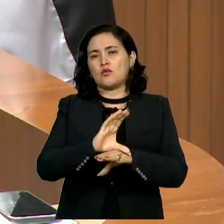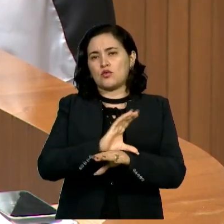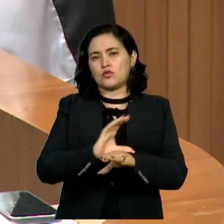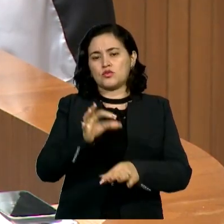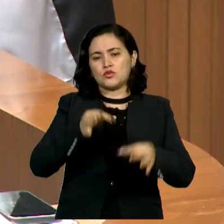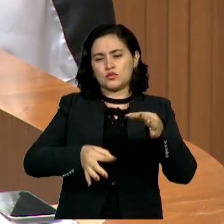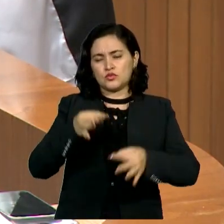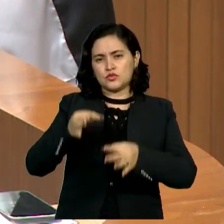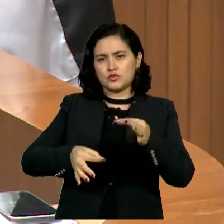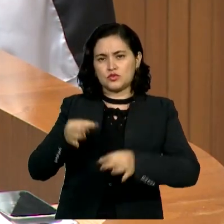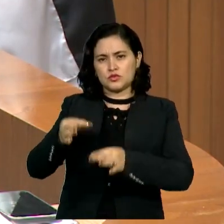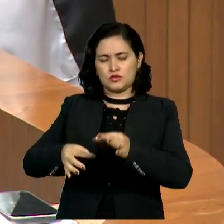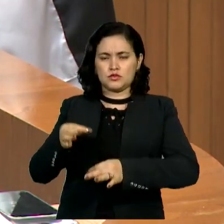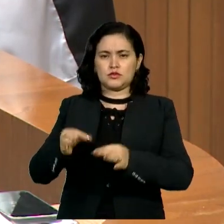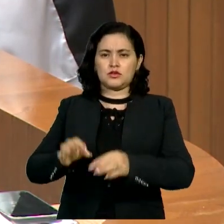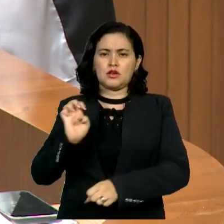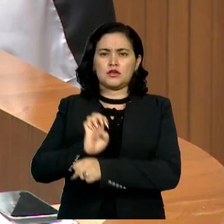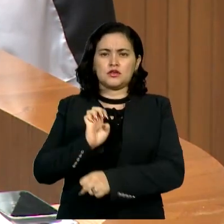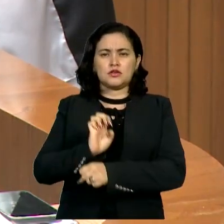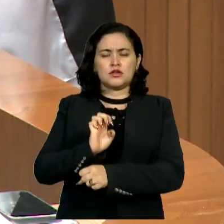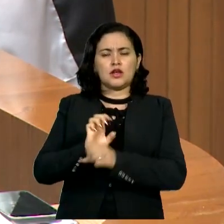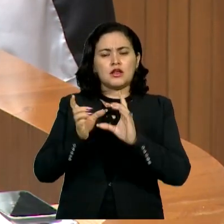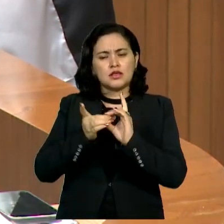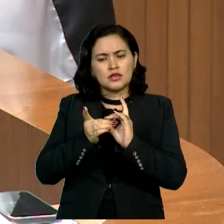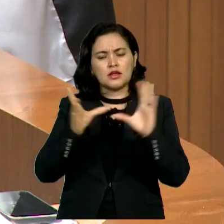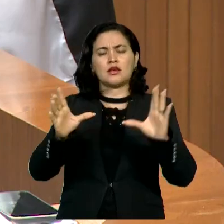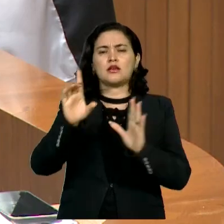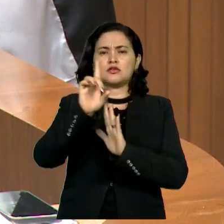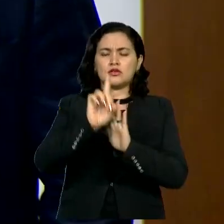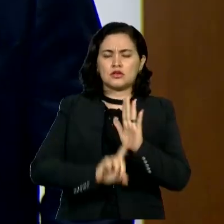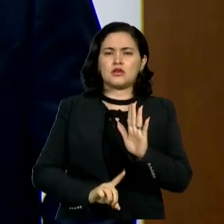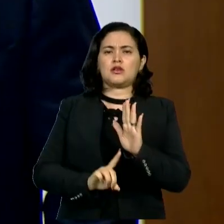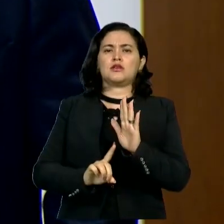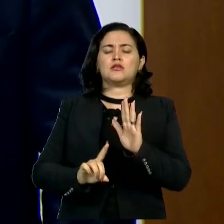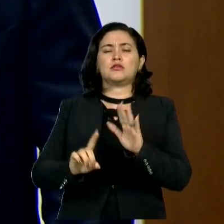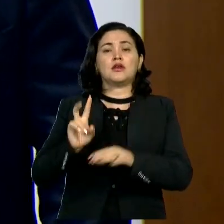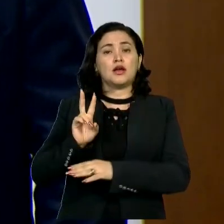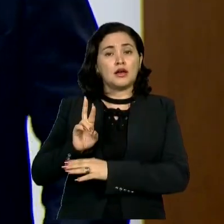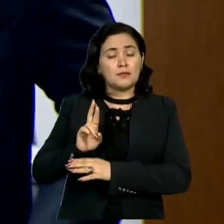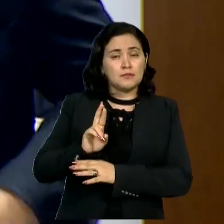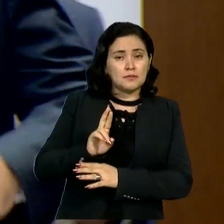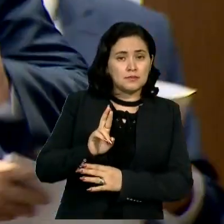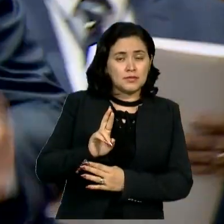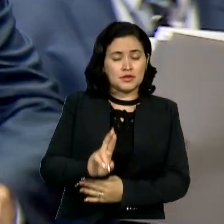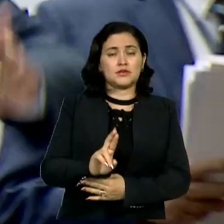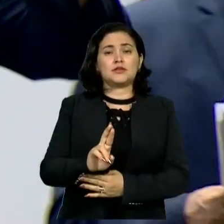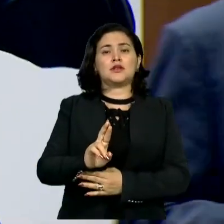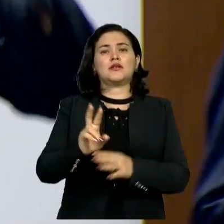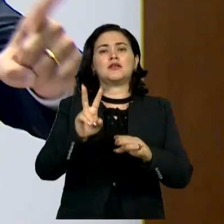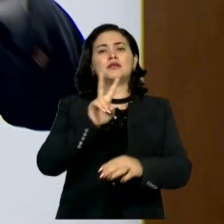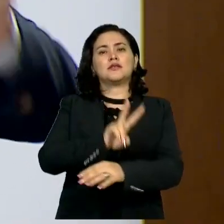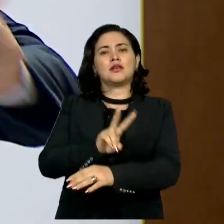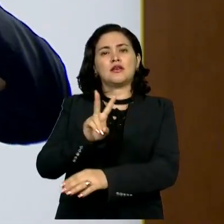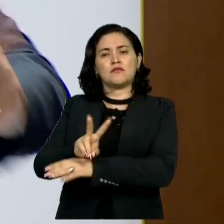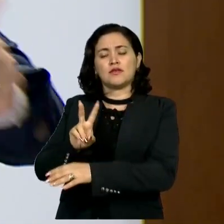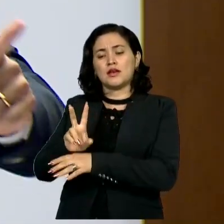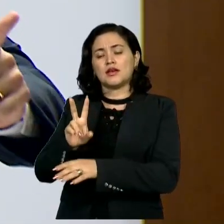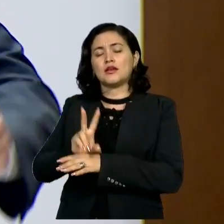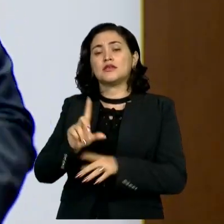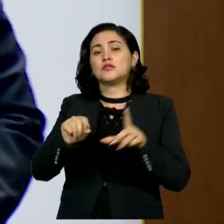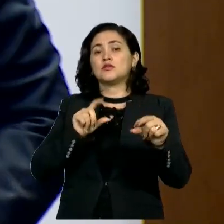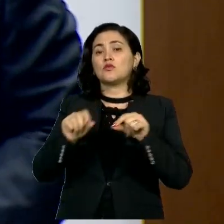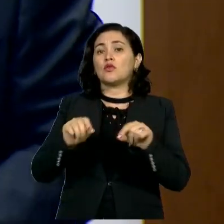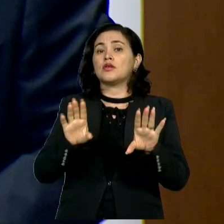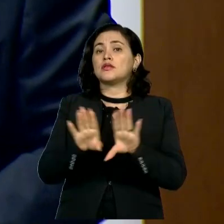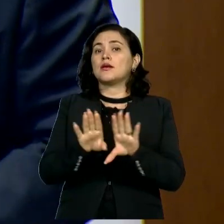Democrático de Direito, promover a representação, a defesa, a seleção e a